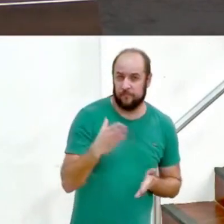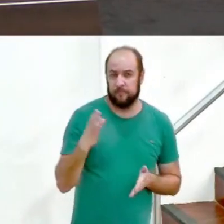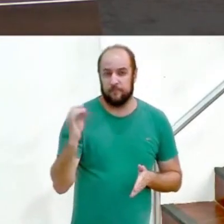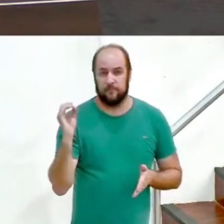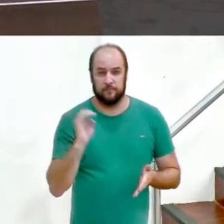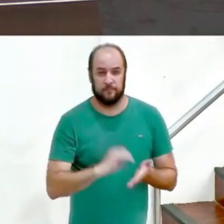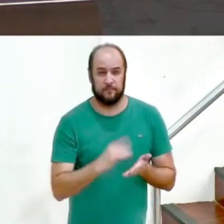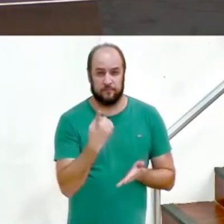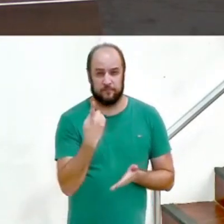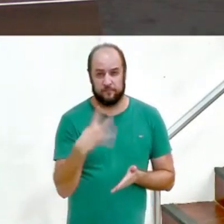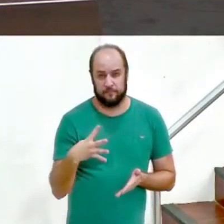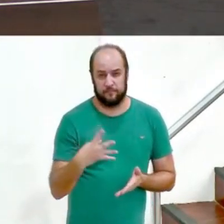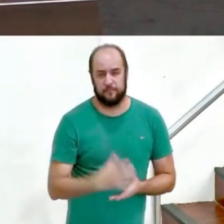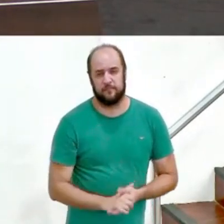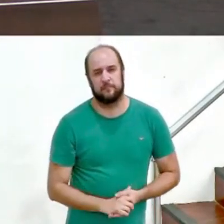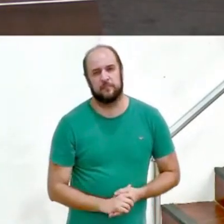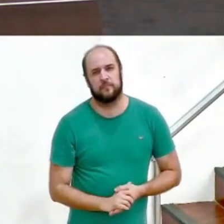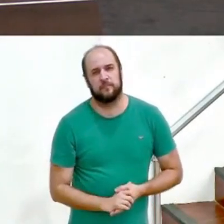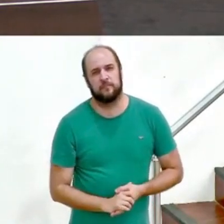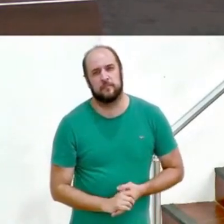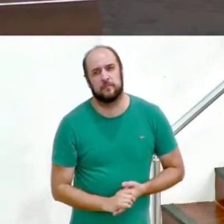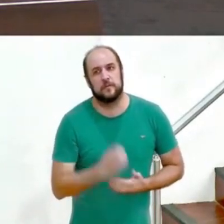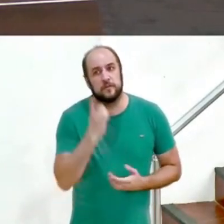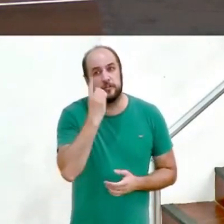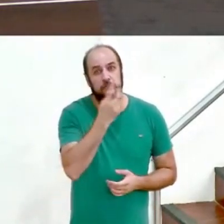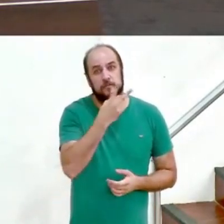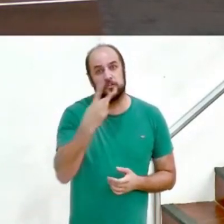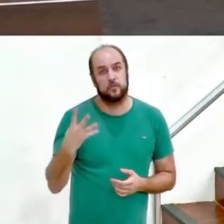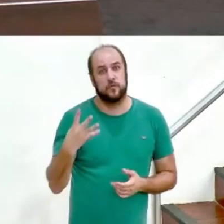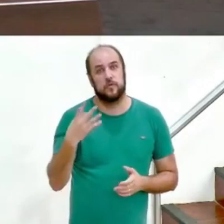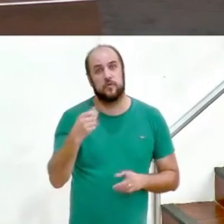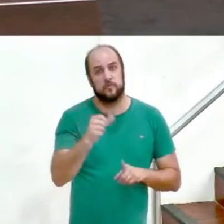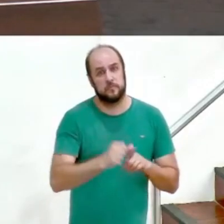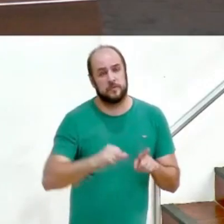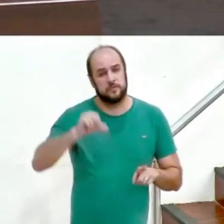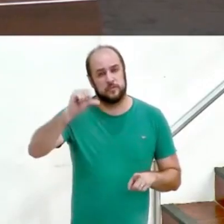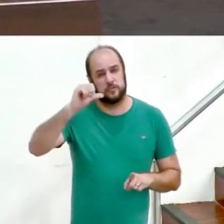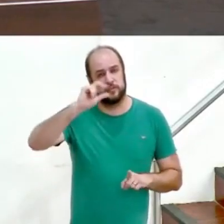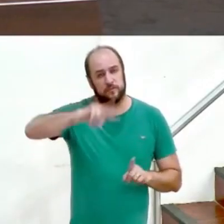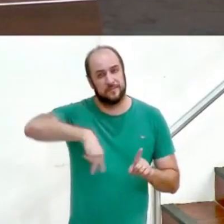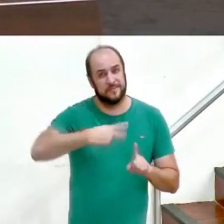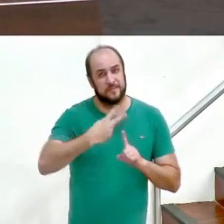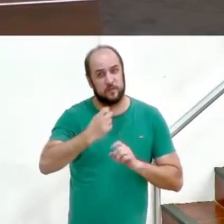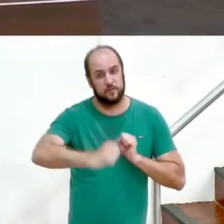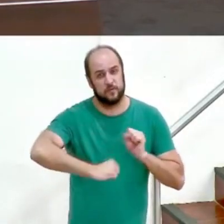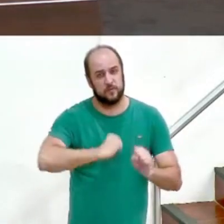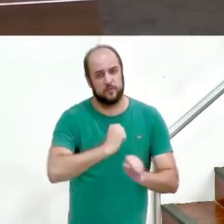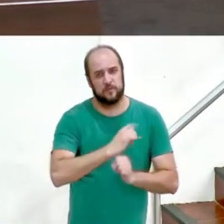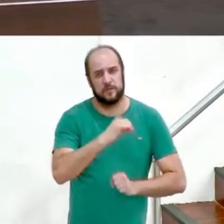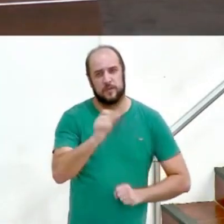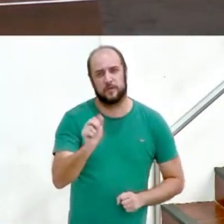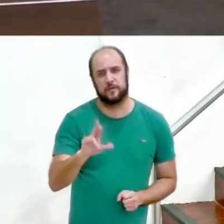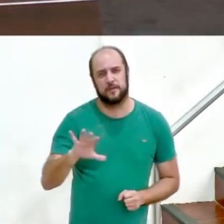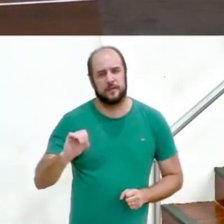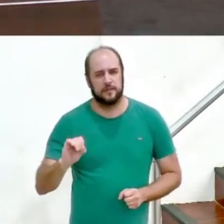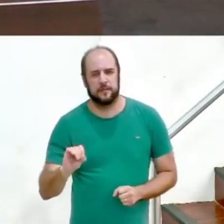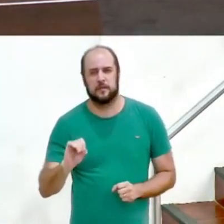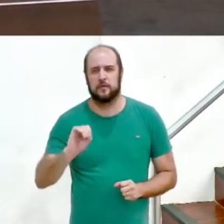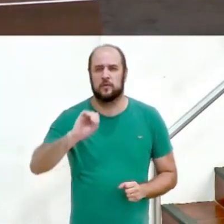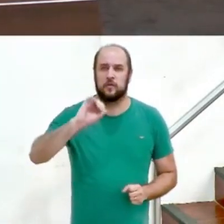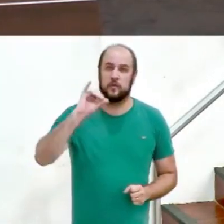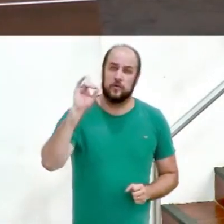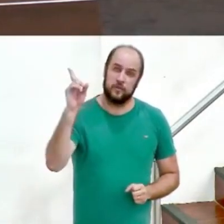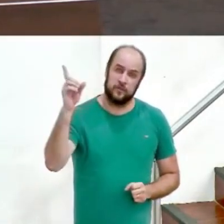a 14. No 24º dia do 9º mês, no 2º ano do reinado de Dario, a palavra do Senhor veio